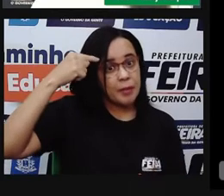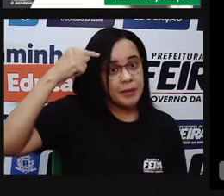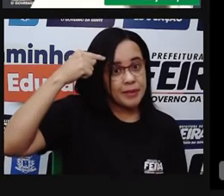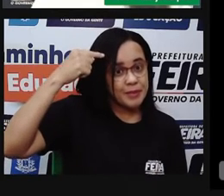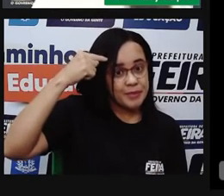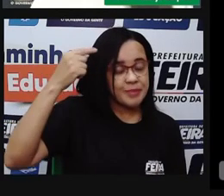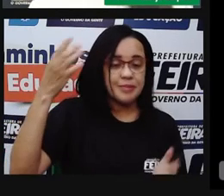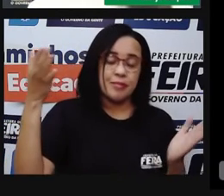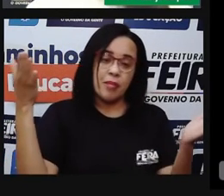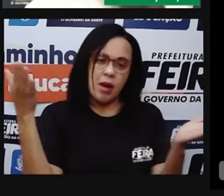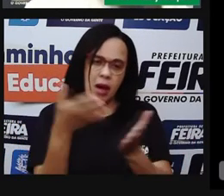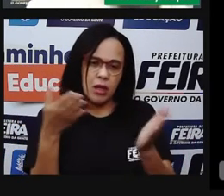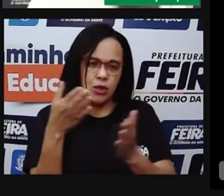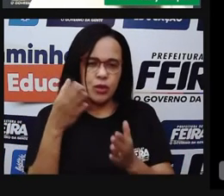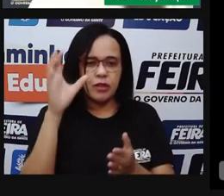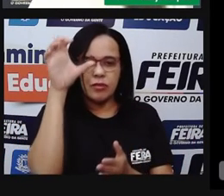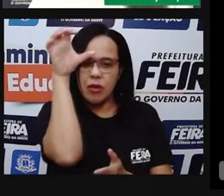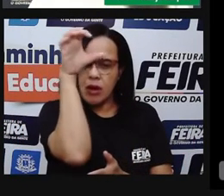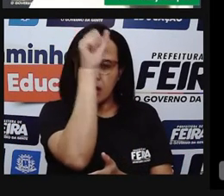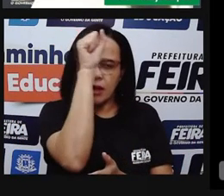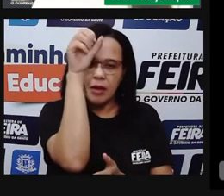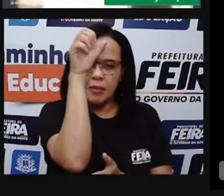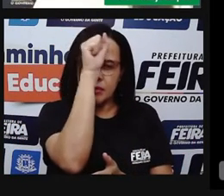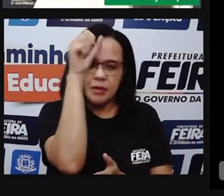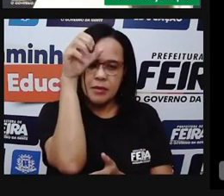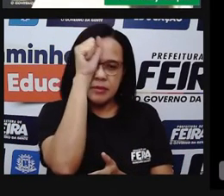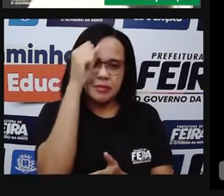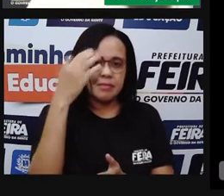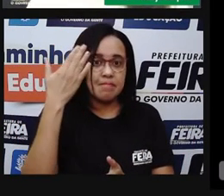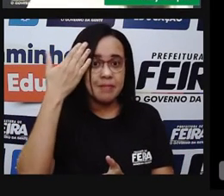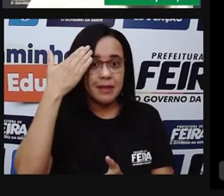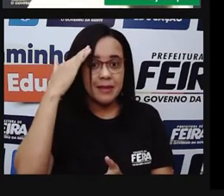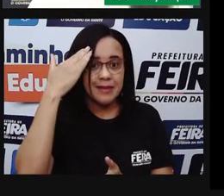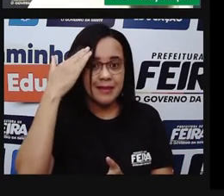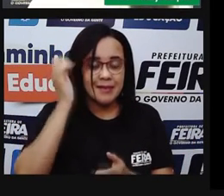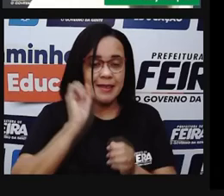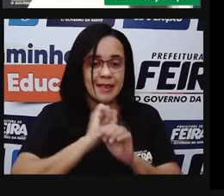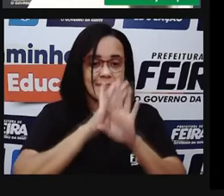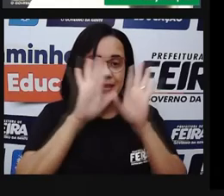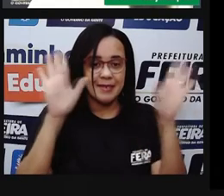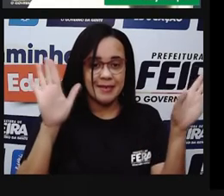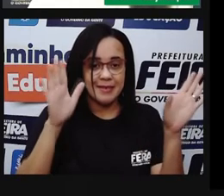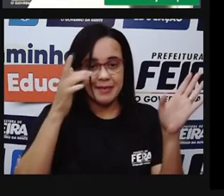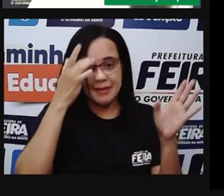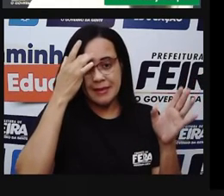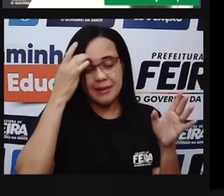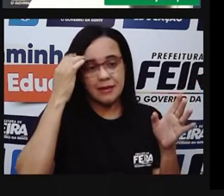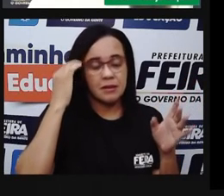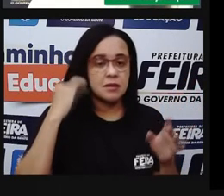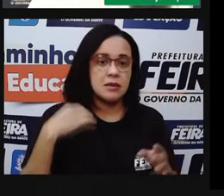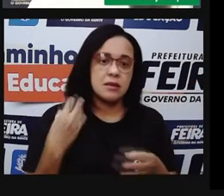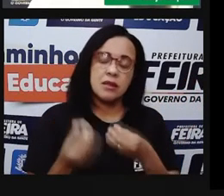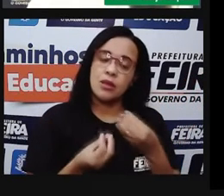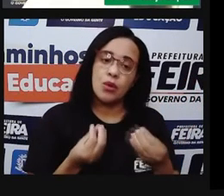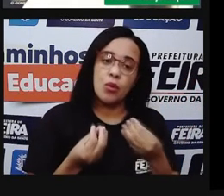é dígrafos, o que significa dígrafos, tá bom, gente?